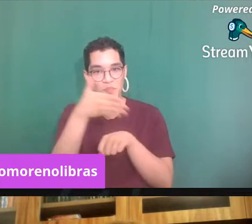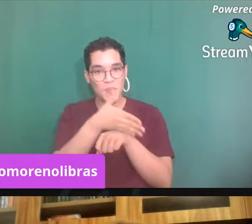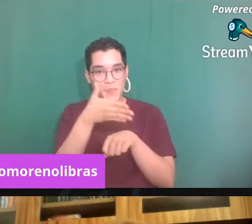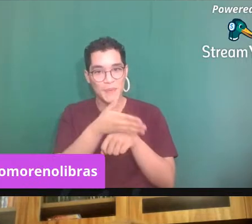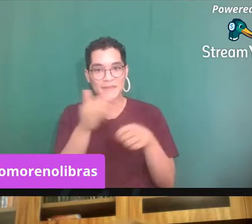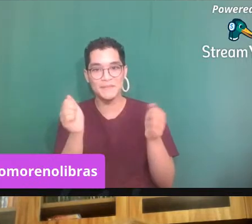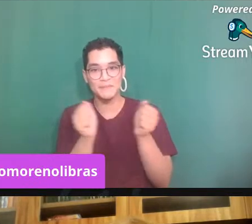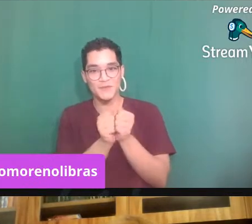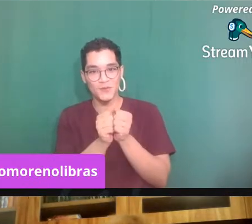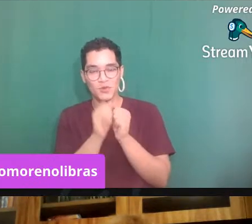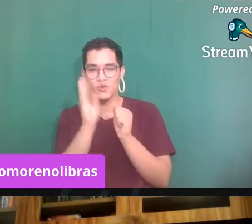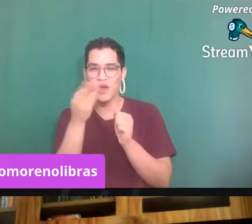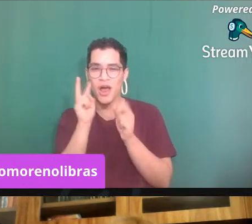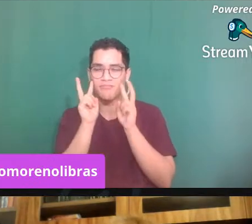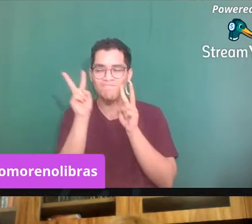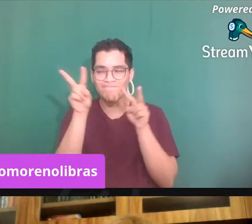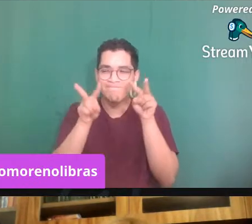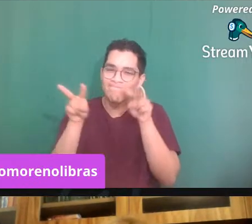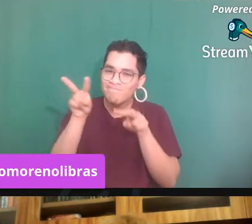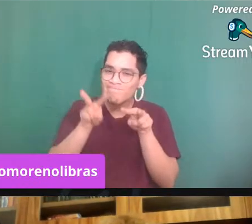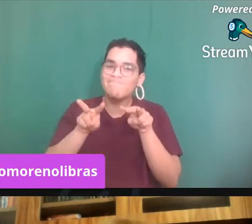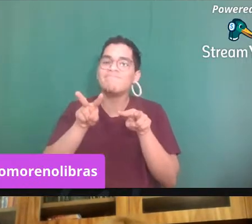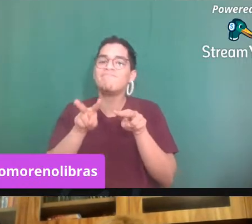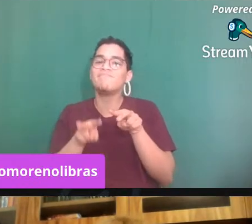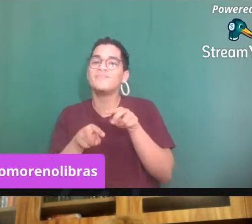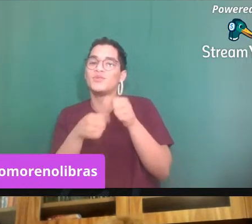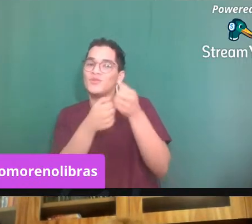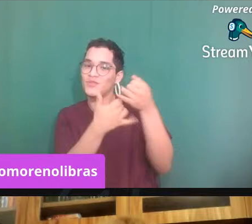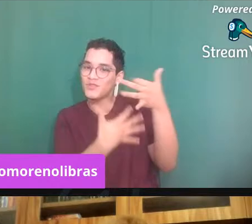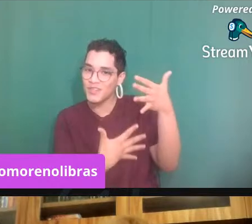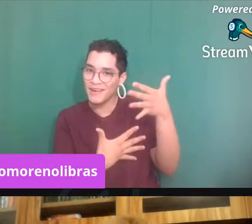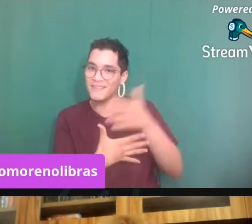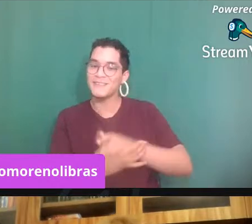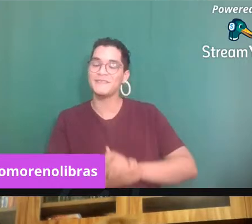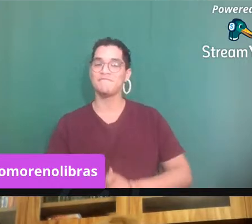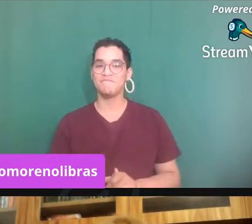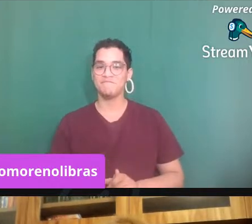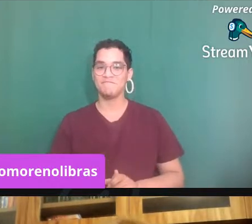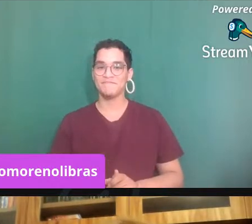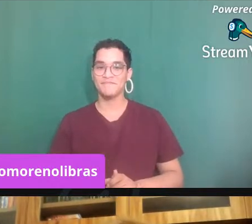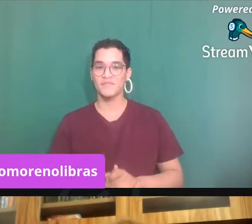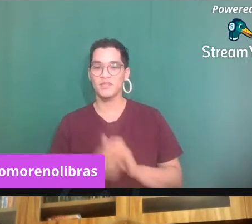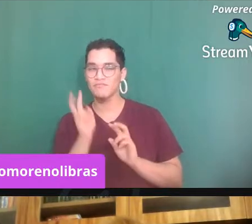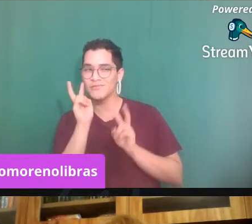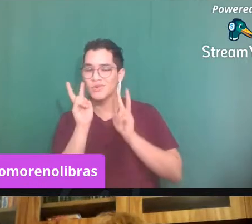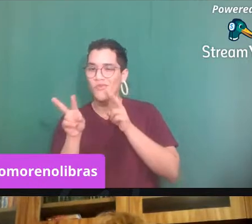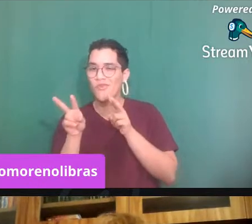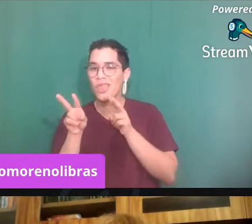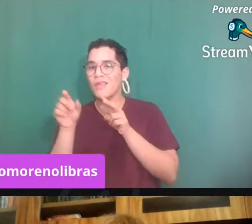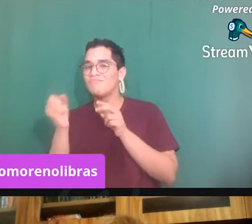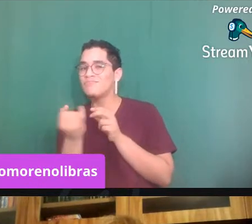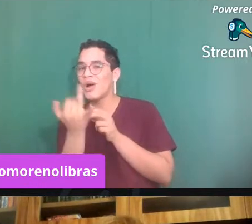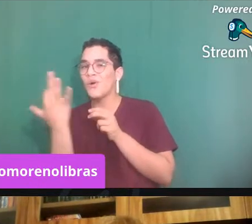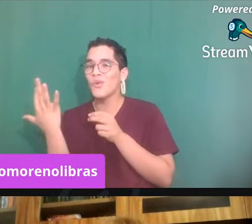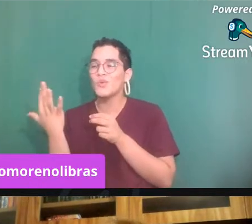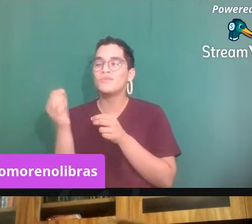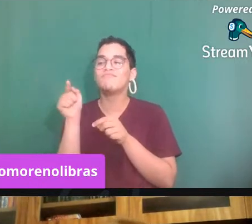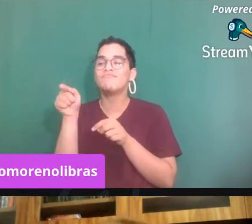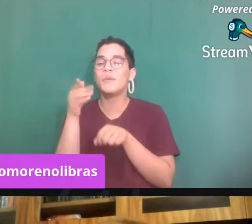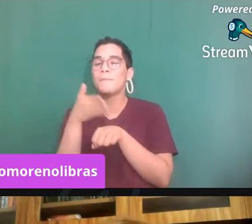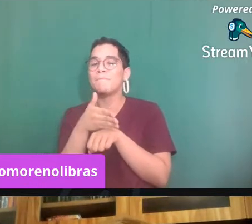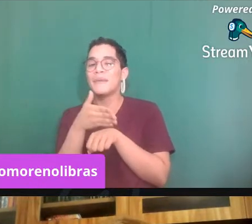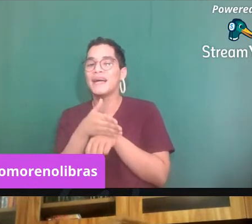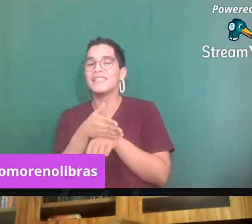não me esqueça de nenhum dos que eu vi aqui, mas eu vi há pouco, né? Mas eu queria dar aí o meu abraço